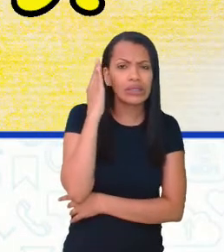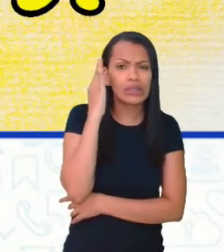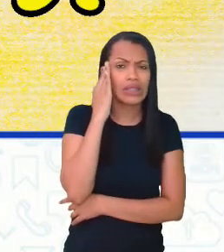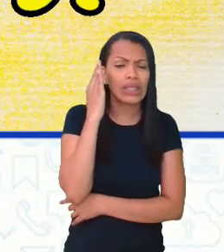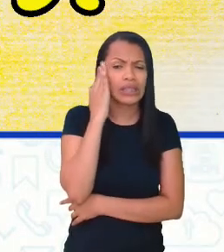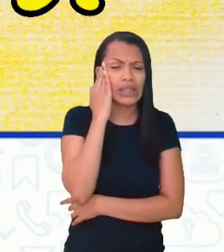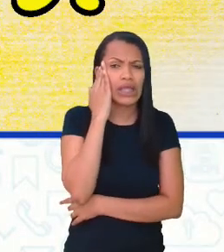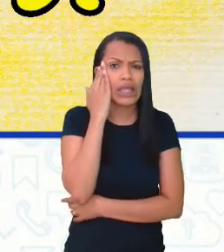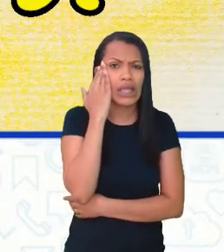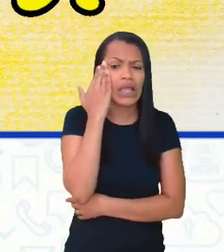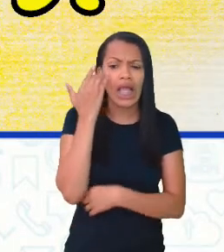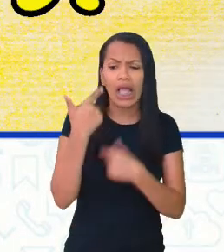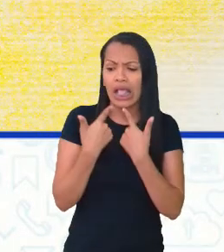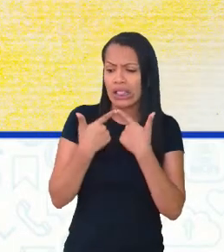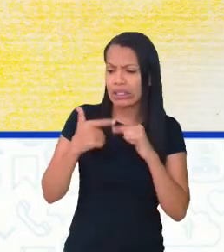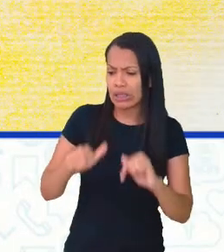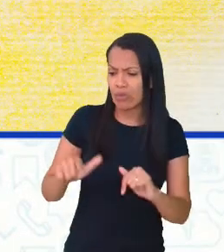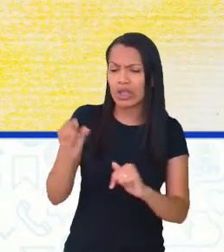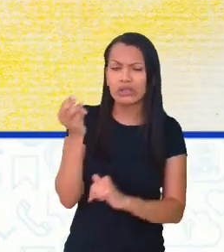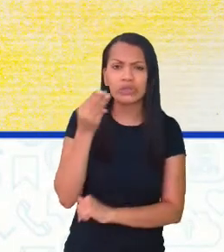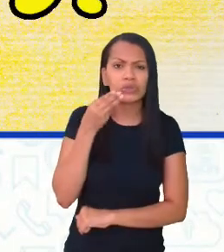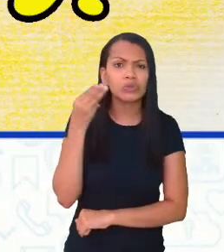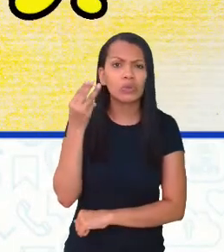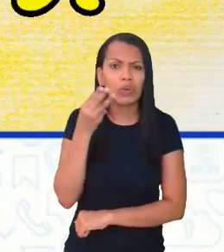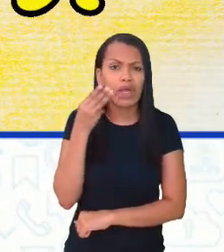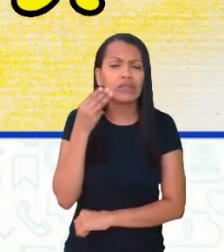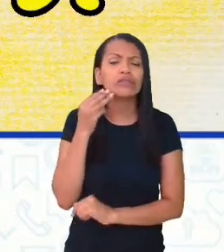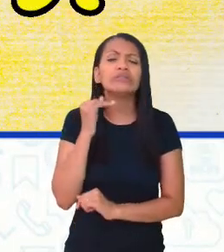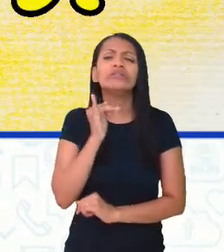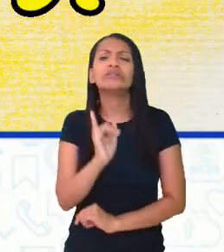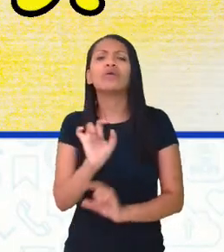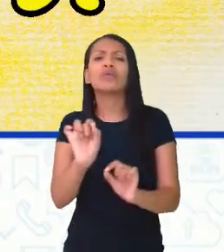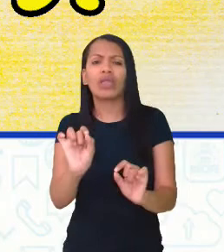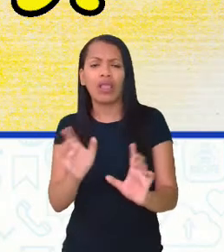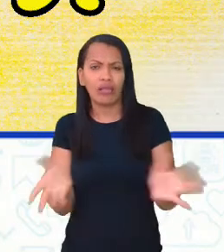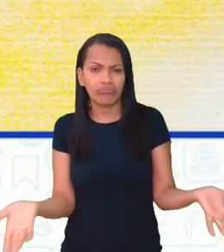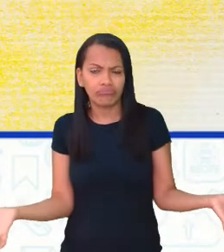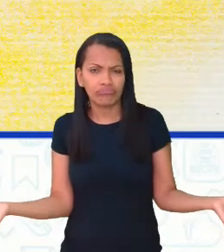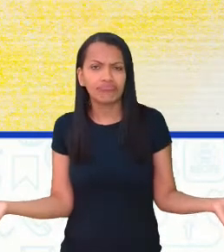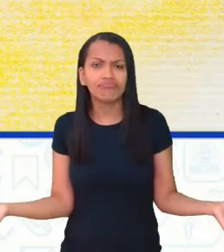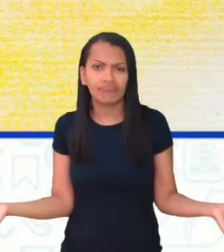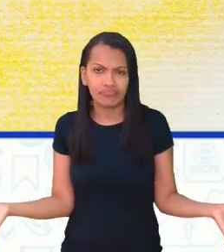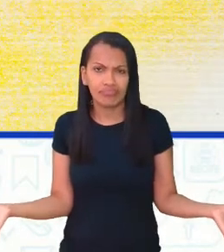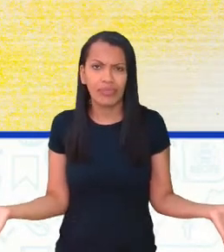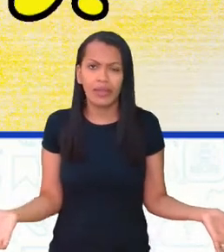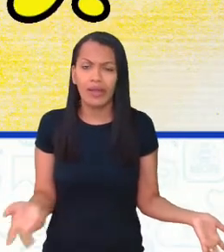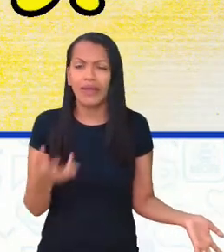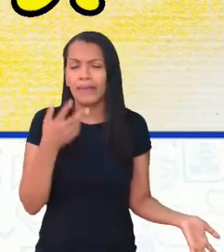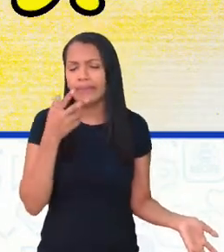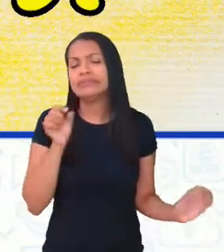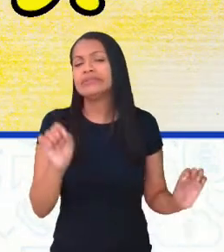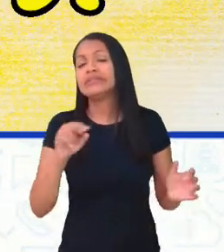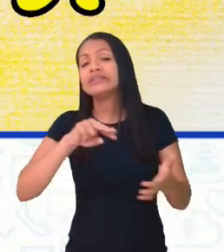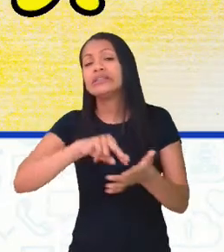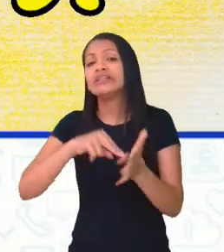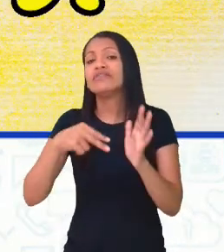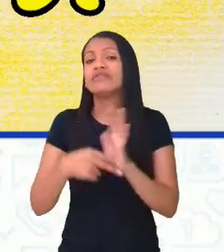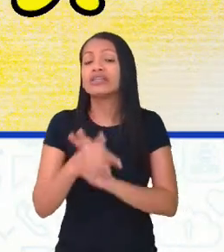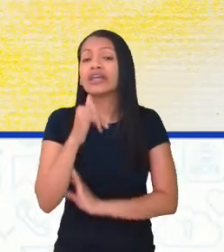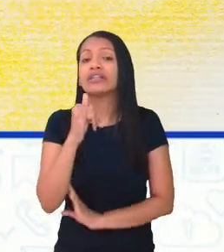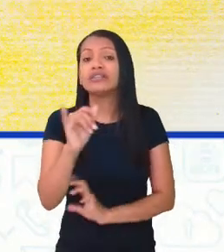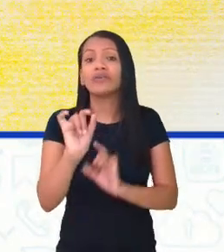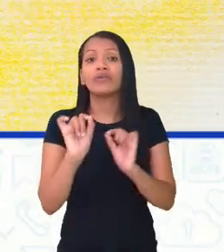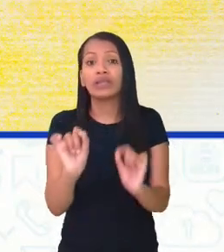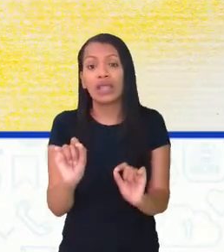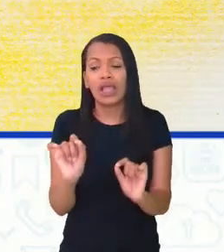gato, o que será que isso quer dizer com relação à cadeia? Significa que ele está quebrando ali uma suposta rivalidade e está se